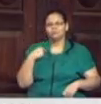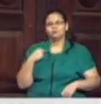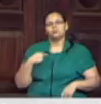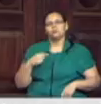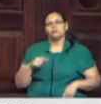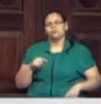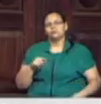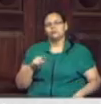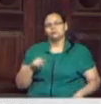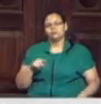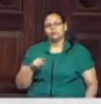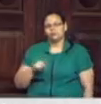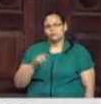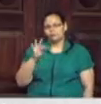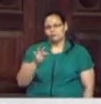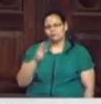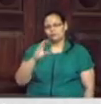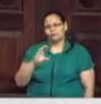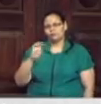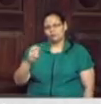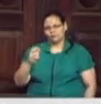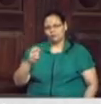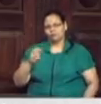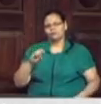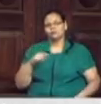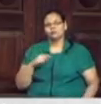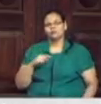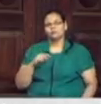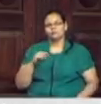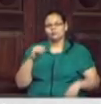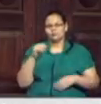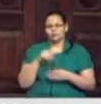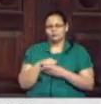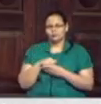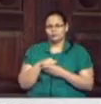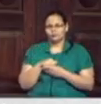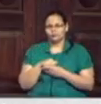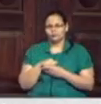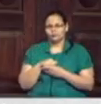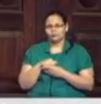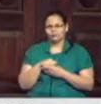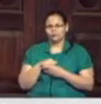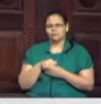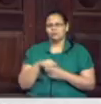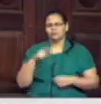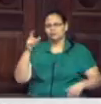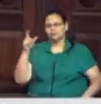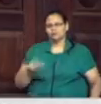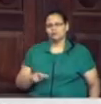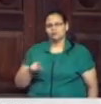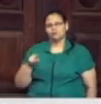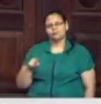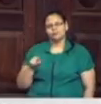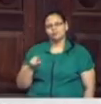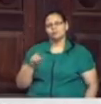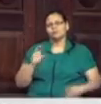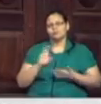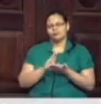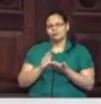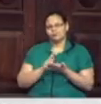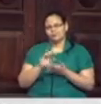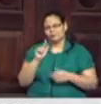de Contas um voto do conselheiro José Gomes Graciosa, que fala do ano